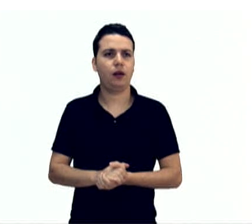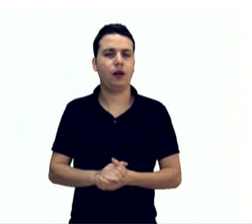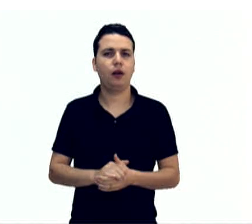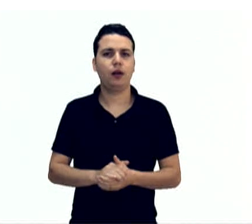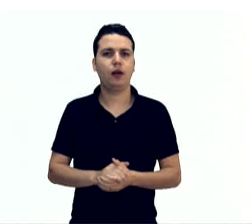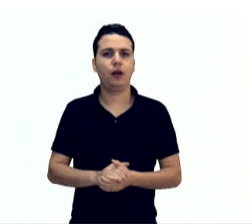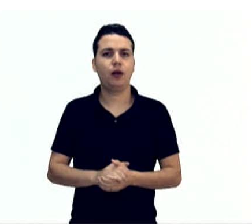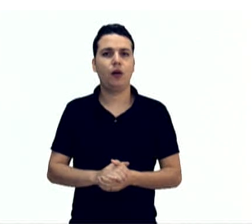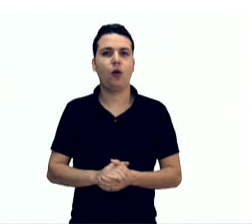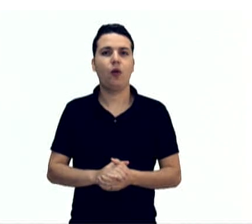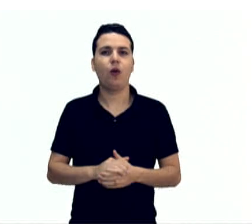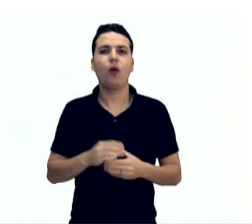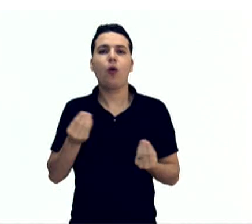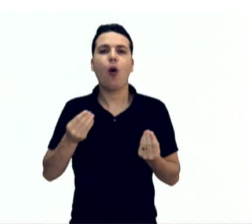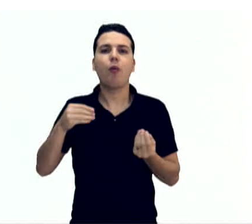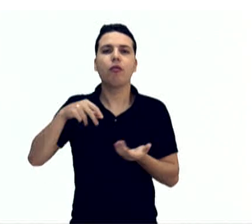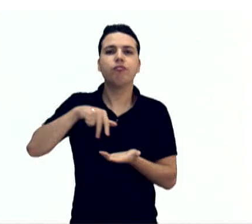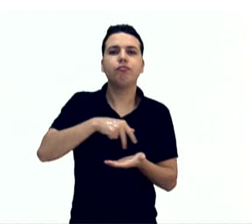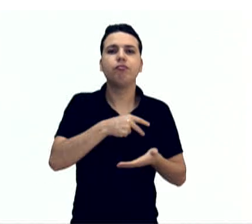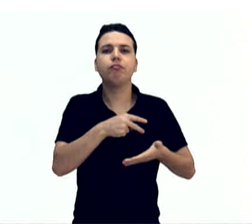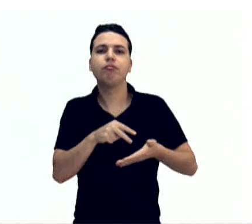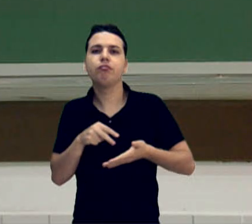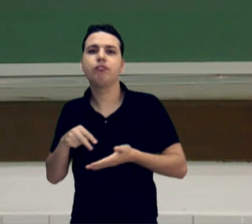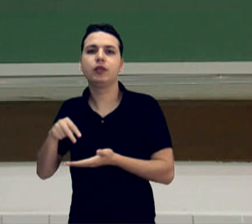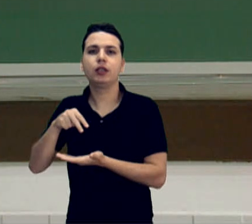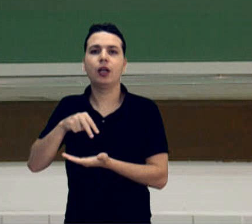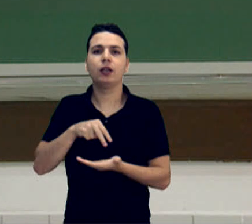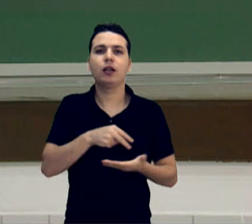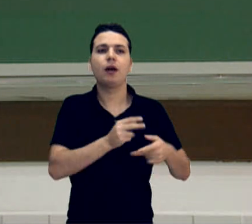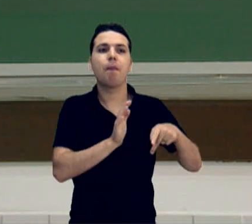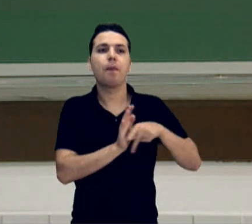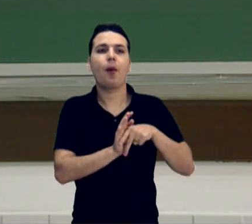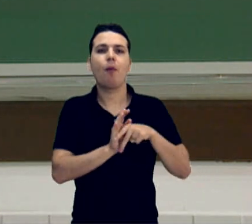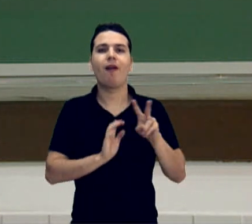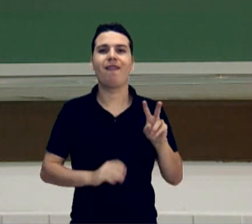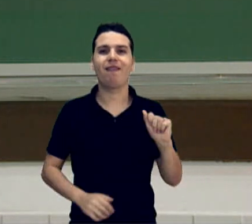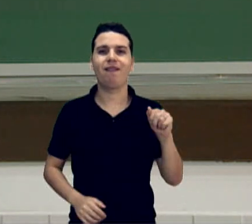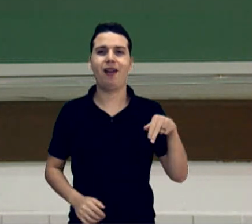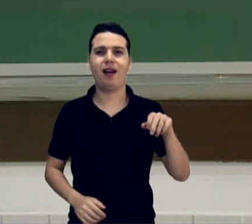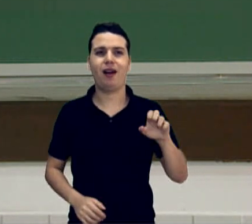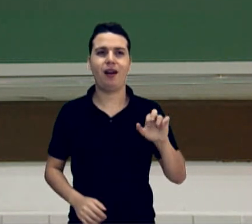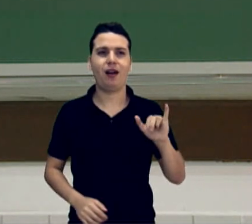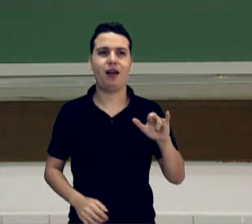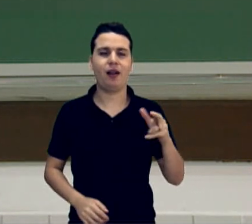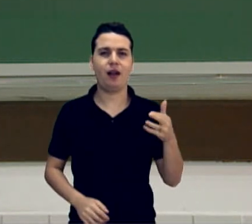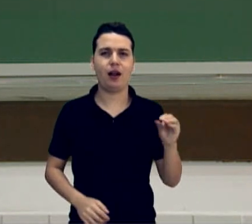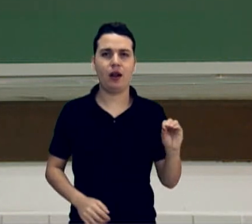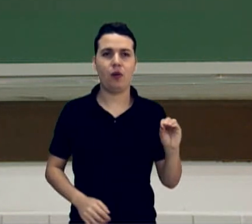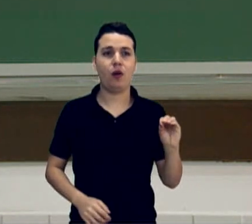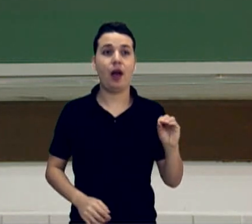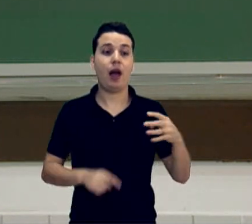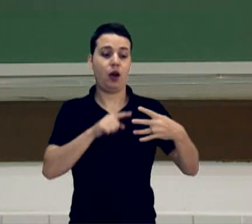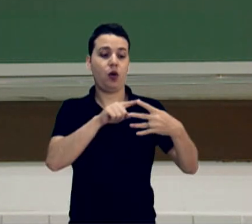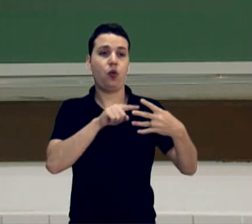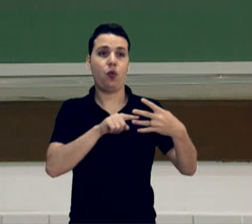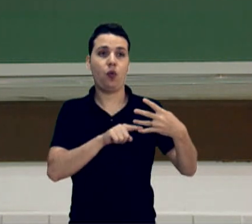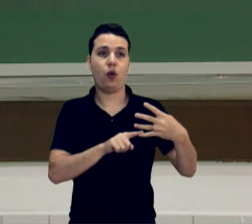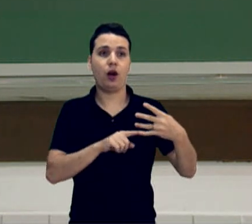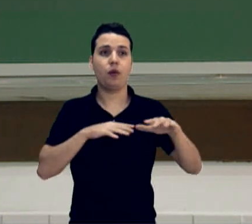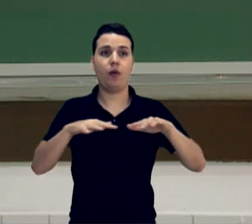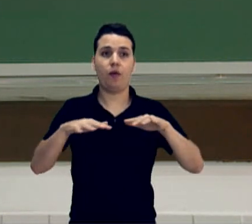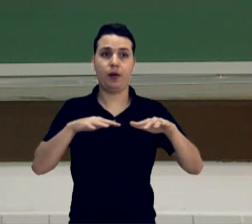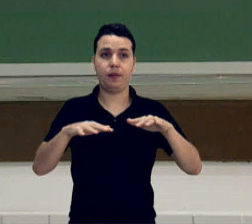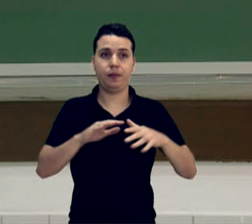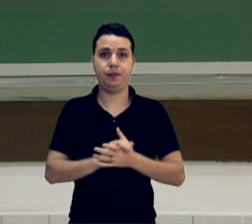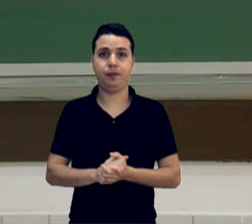4 movimentos, tá? Se a gente viu que a valsa é um ritmo ternário, que é 1, 2, 3, 1, 2, 3, esse aqui a